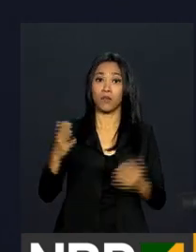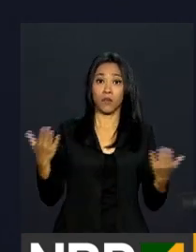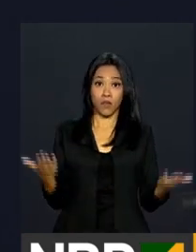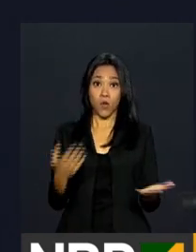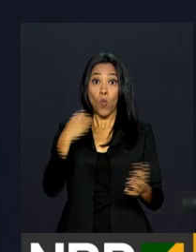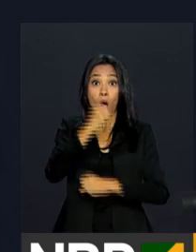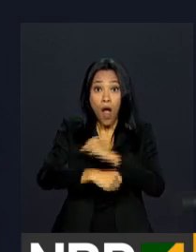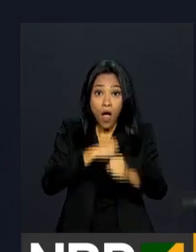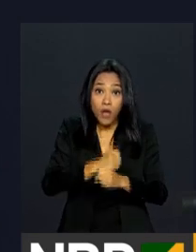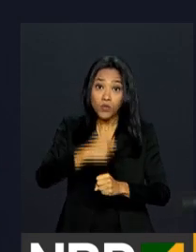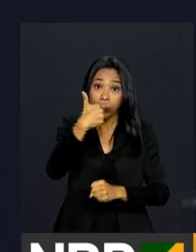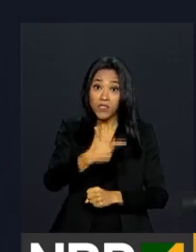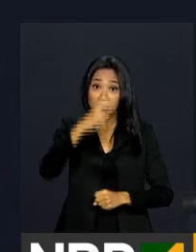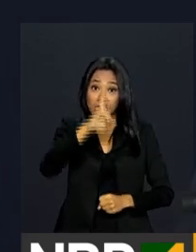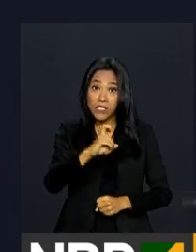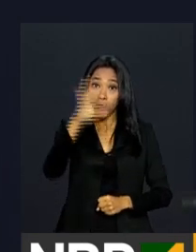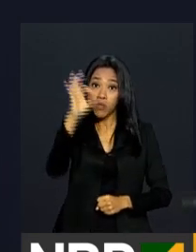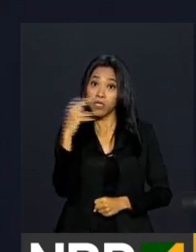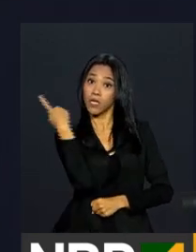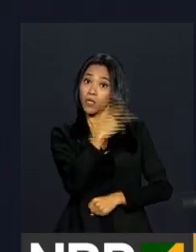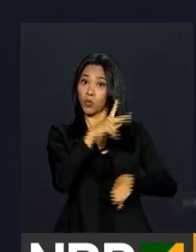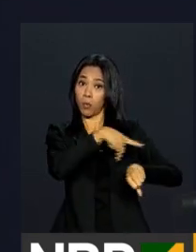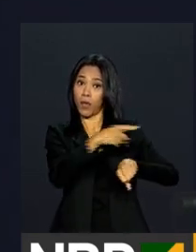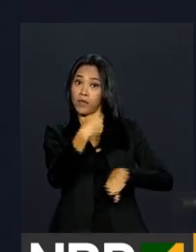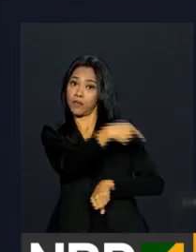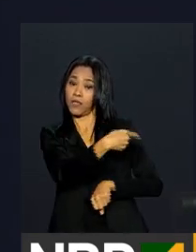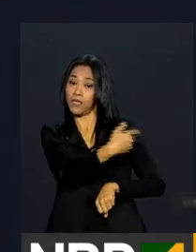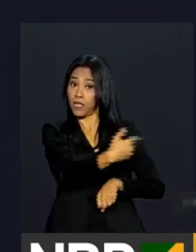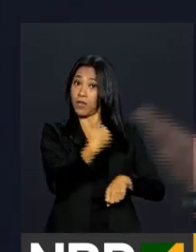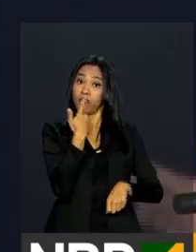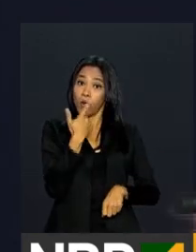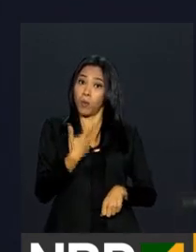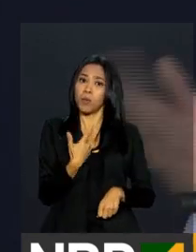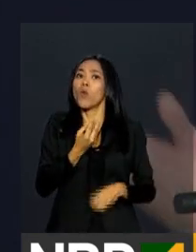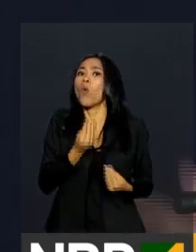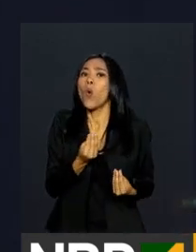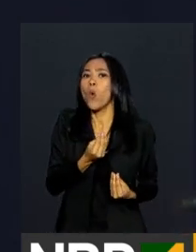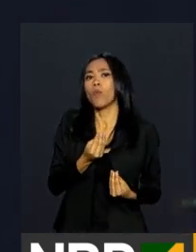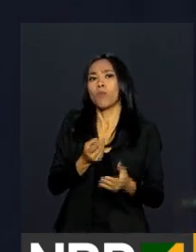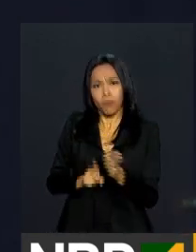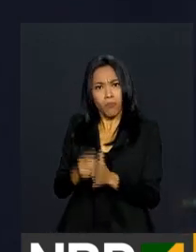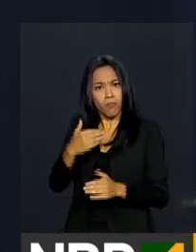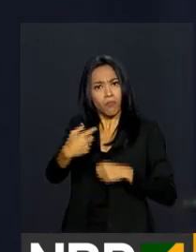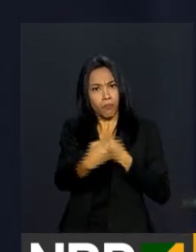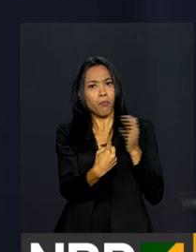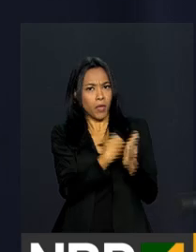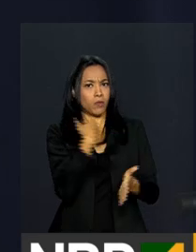ano, está difícil reduzir. Como é que você conseguiu a reforma, que ele chama de laboral, a reforma